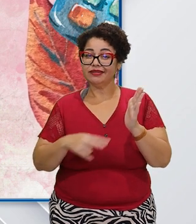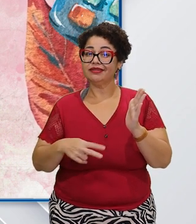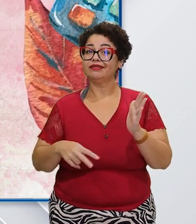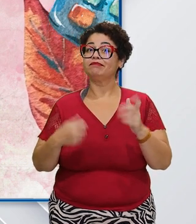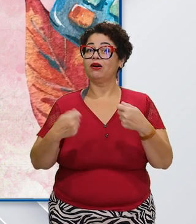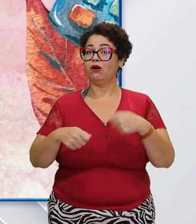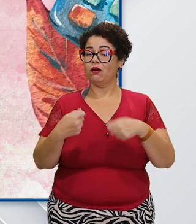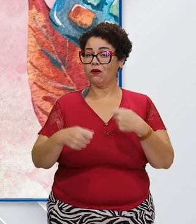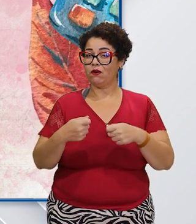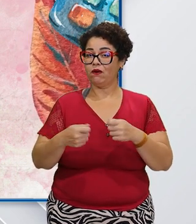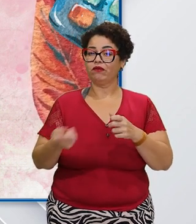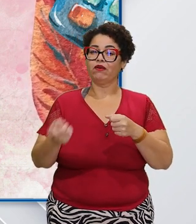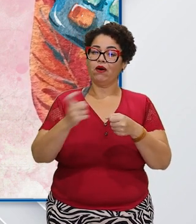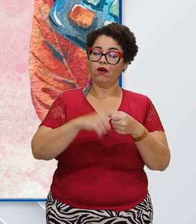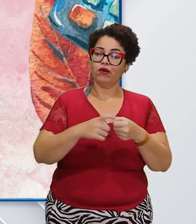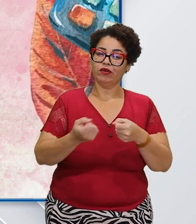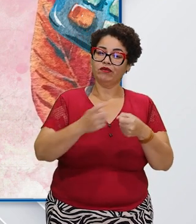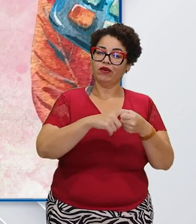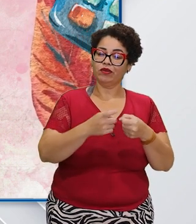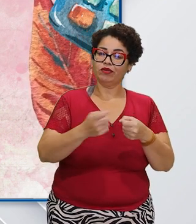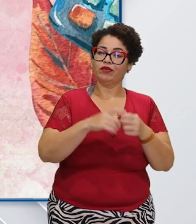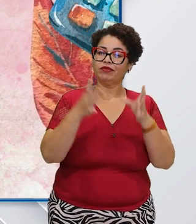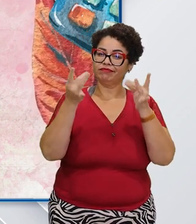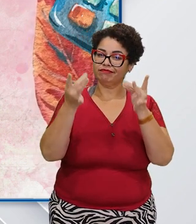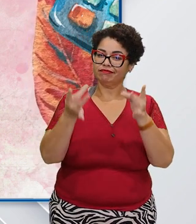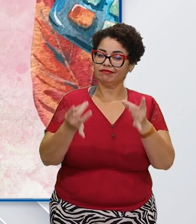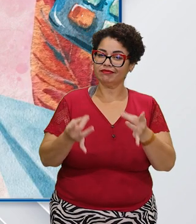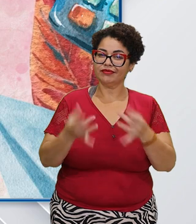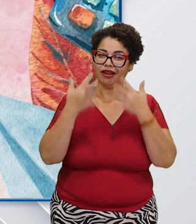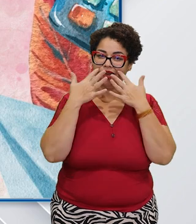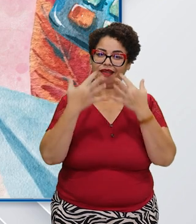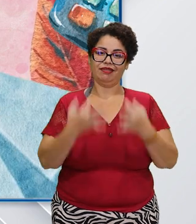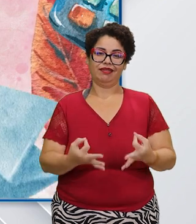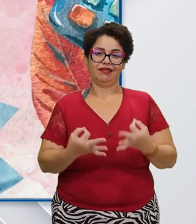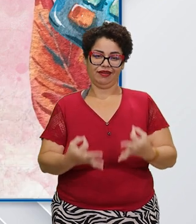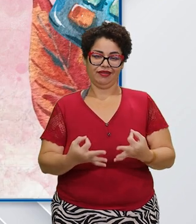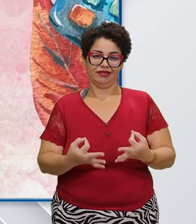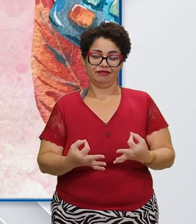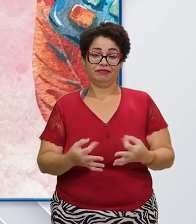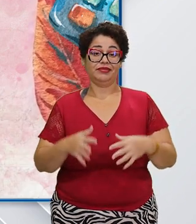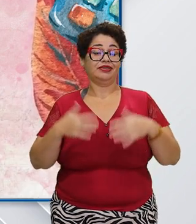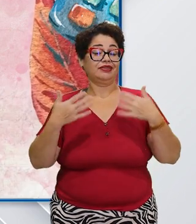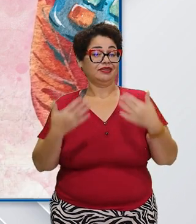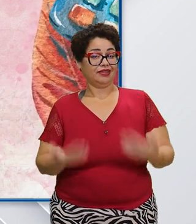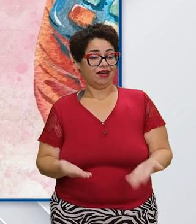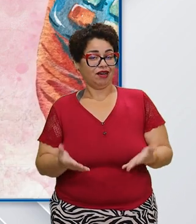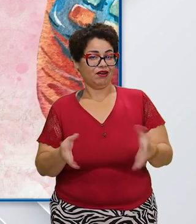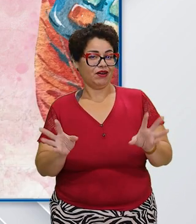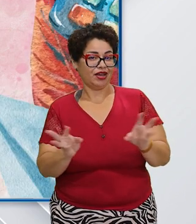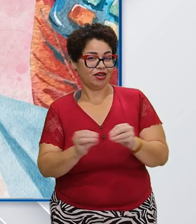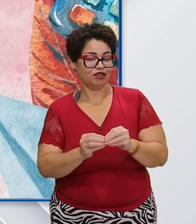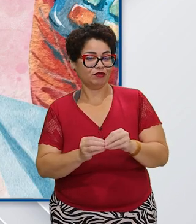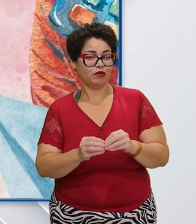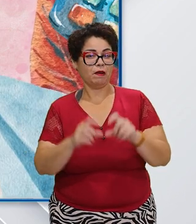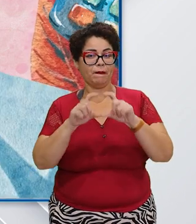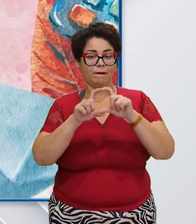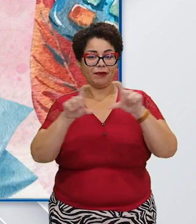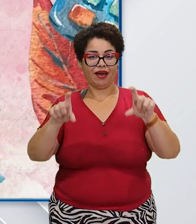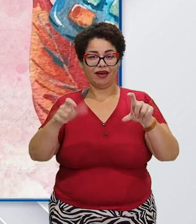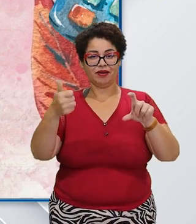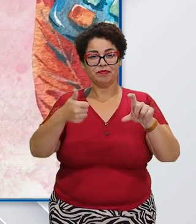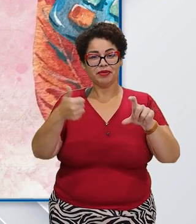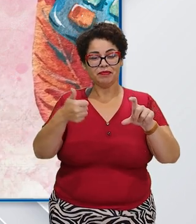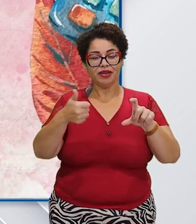preciso sempre fazer uma leitura atenta então resumindo o primeiro parágrafo